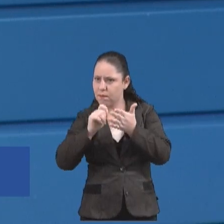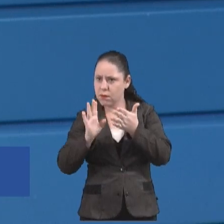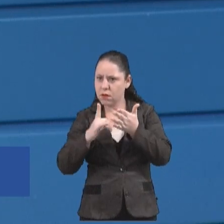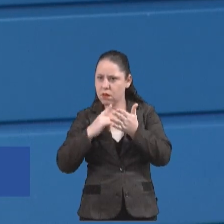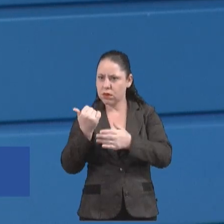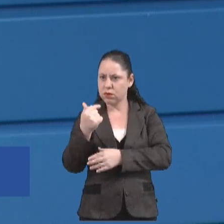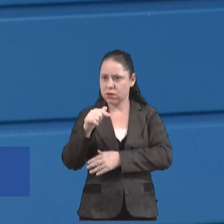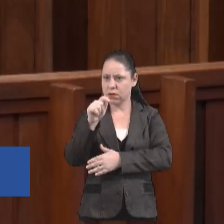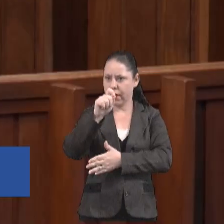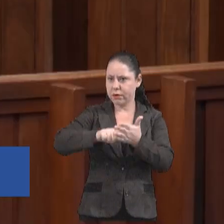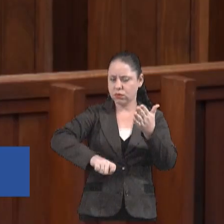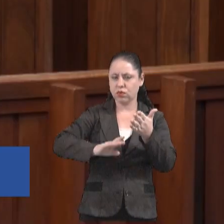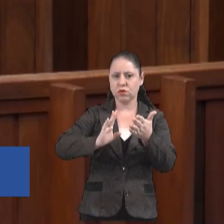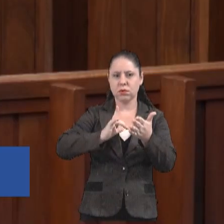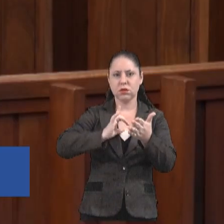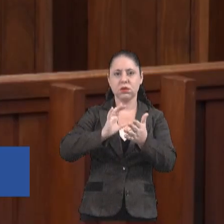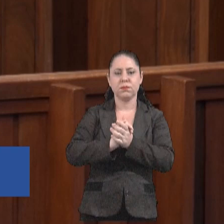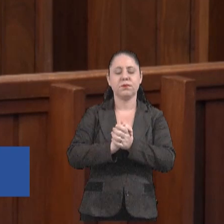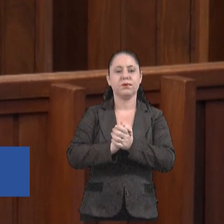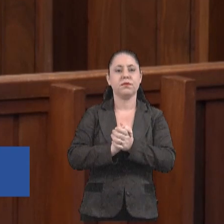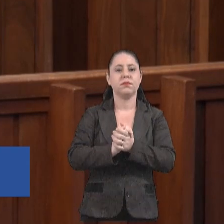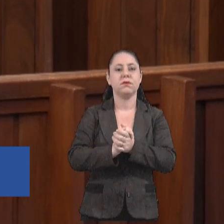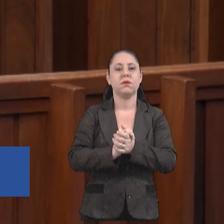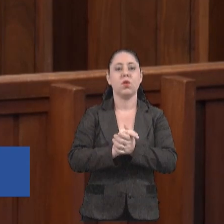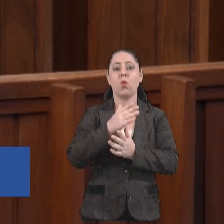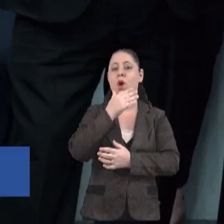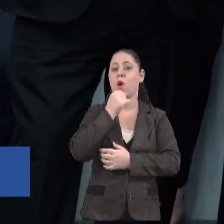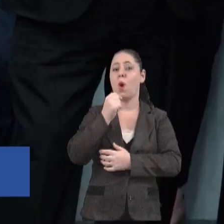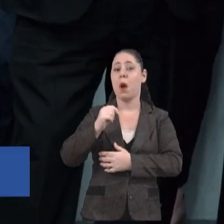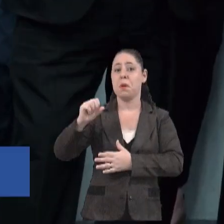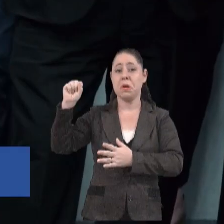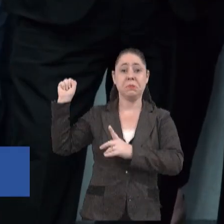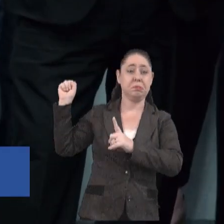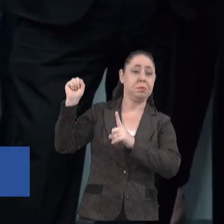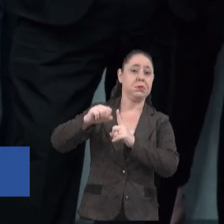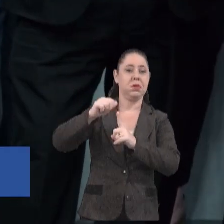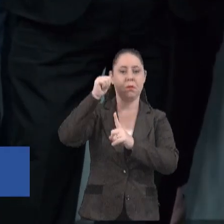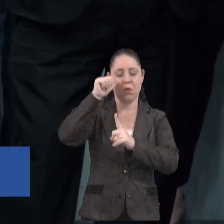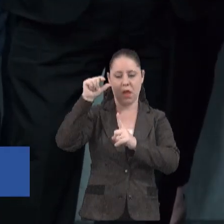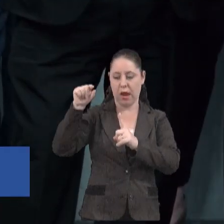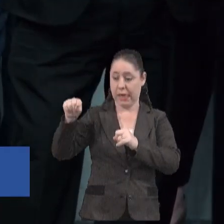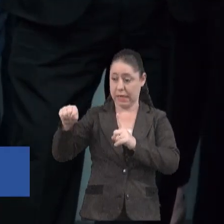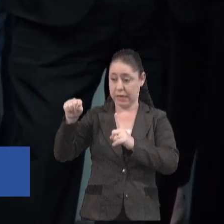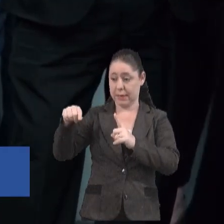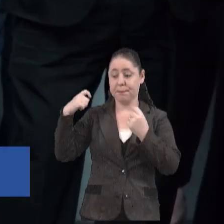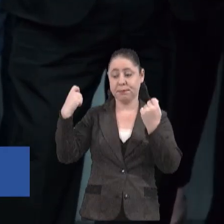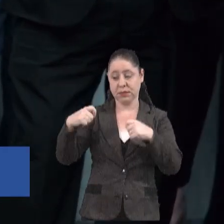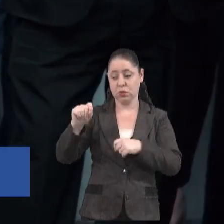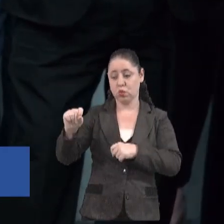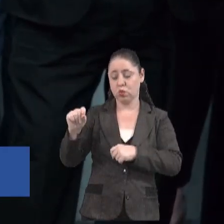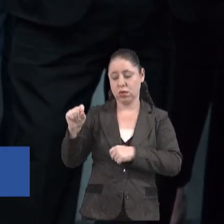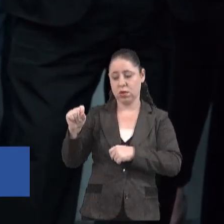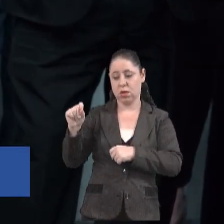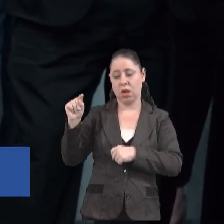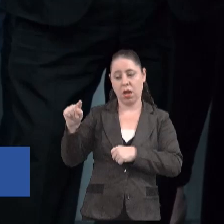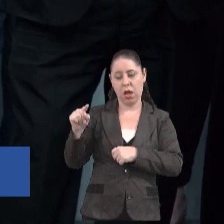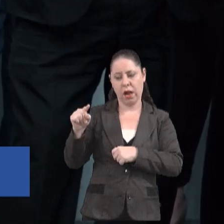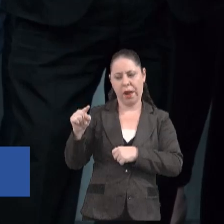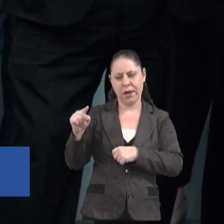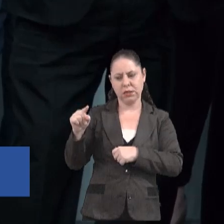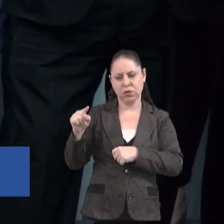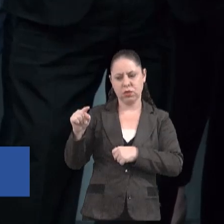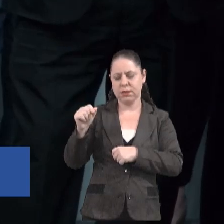que tem 17 assinaturas. O homem que maltratar uma mulher tem que ser... O Estado tem que